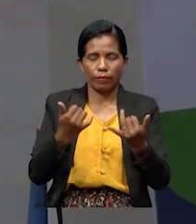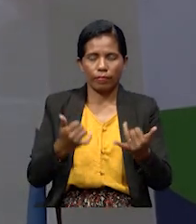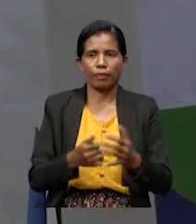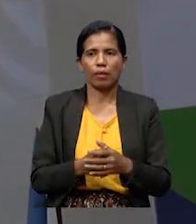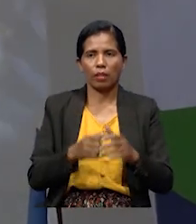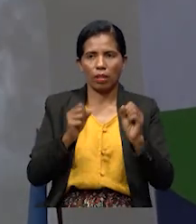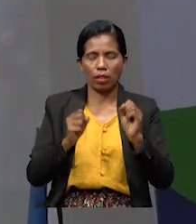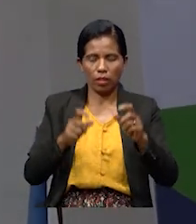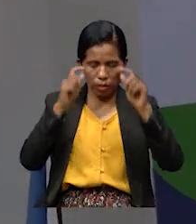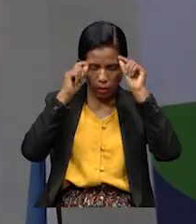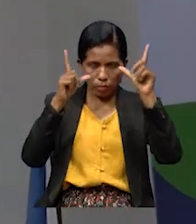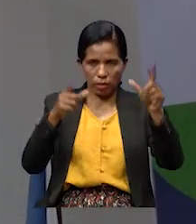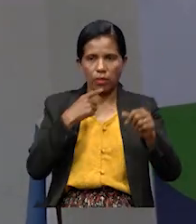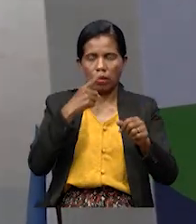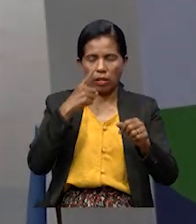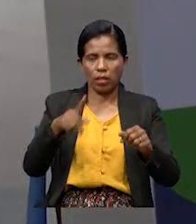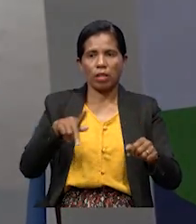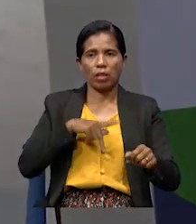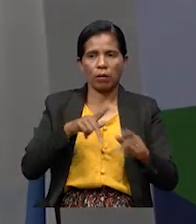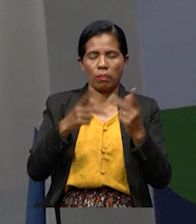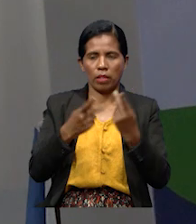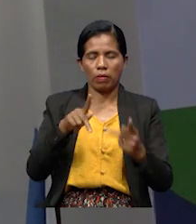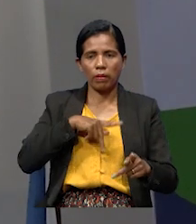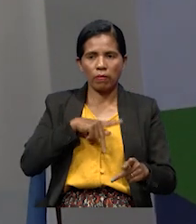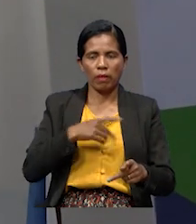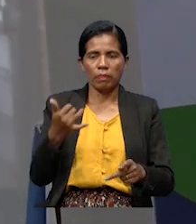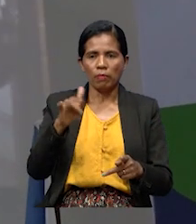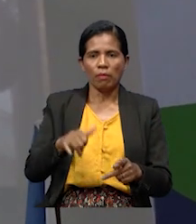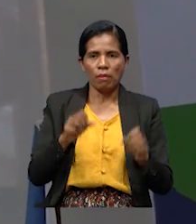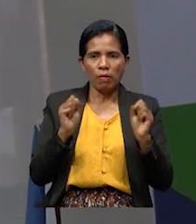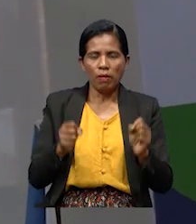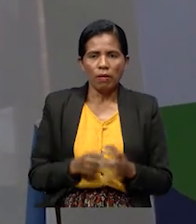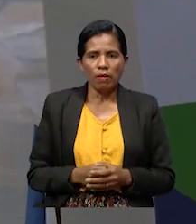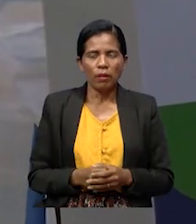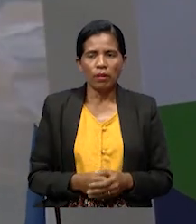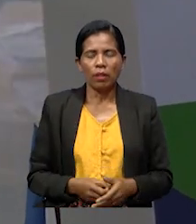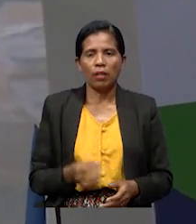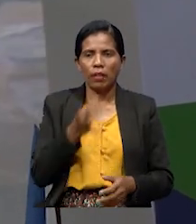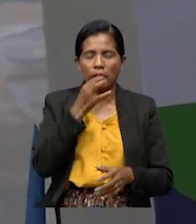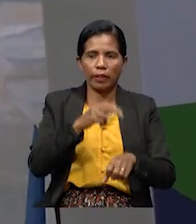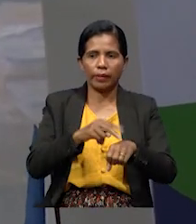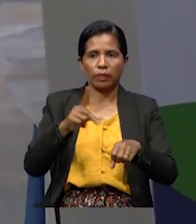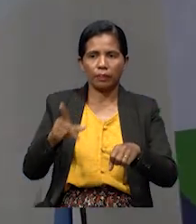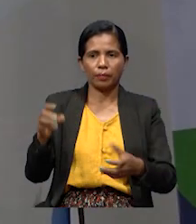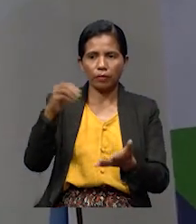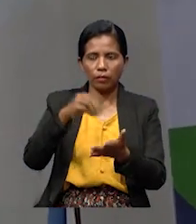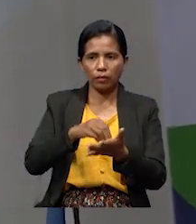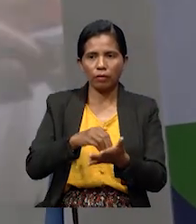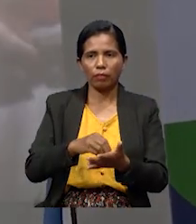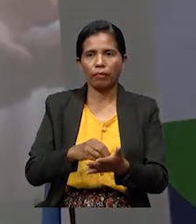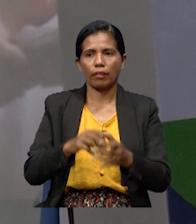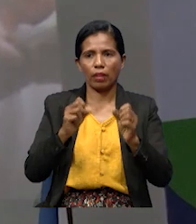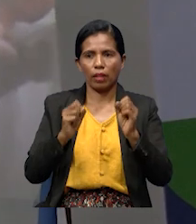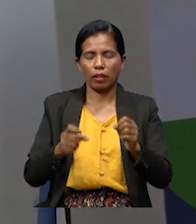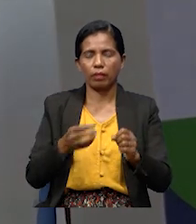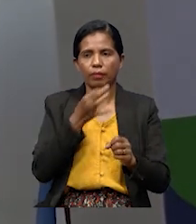Program Timor-Leste encoraza setor privado sira, atu bela reforça liutan AIHAN nasional, no investe fale e a produção